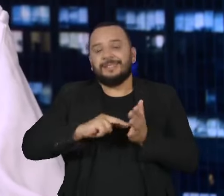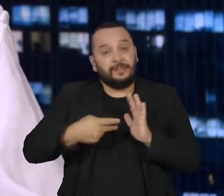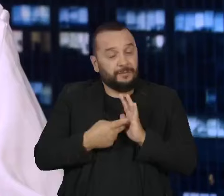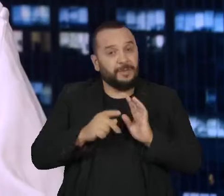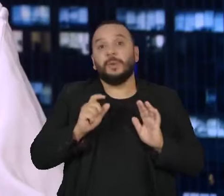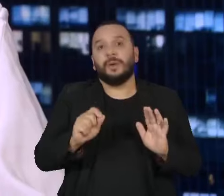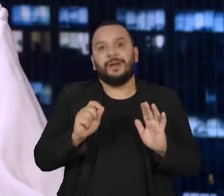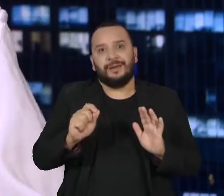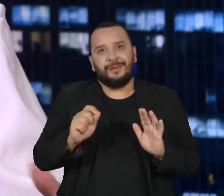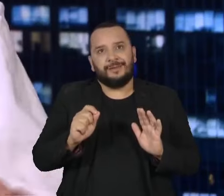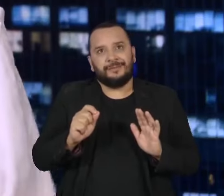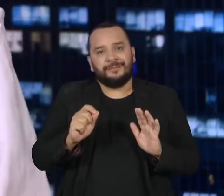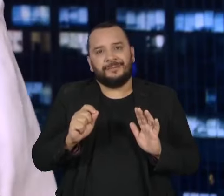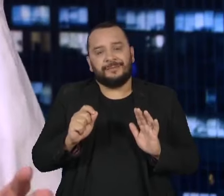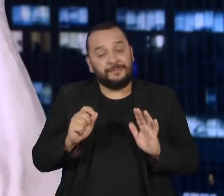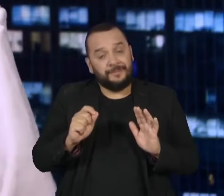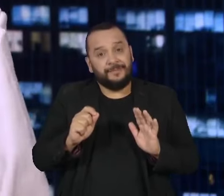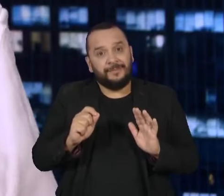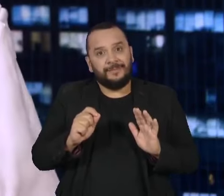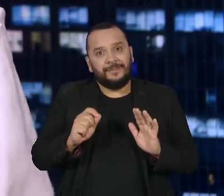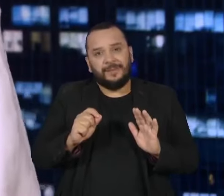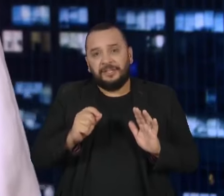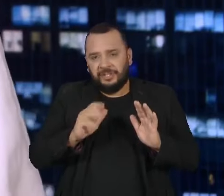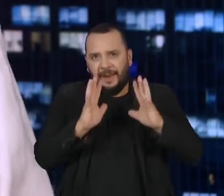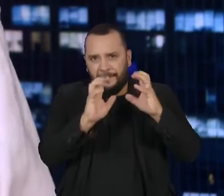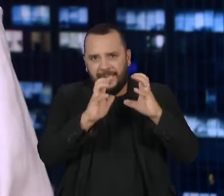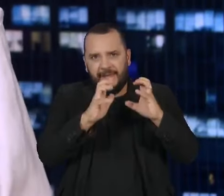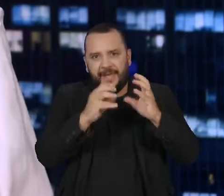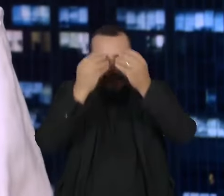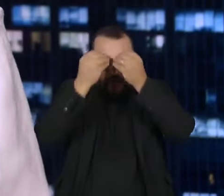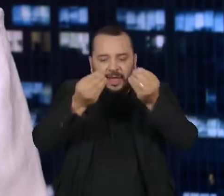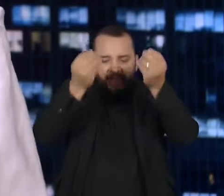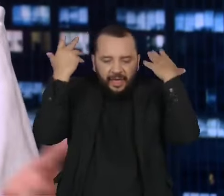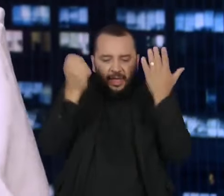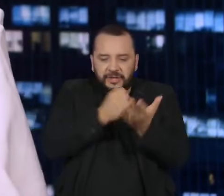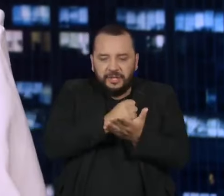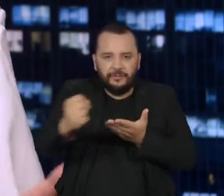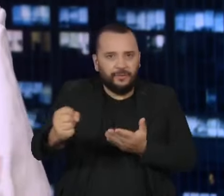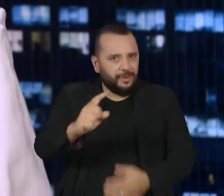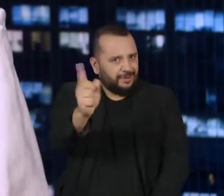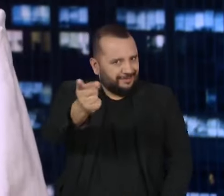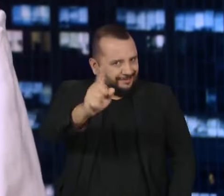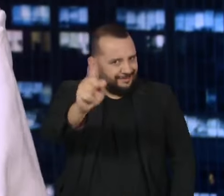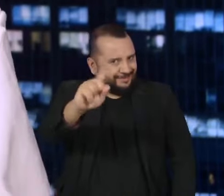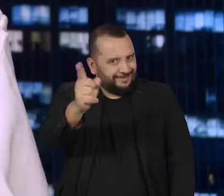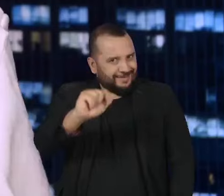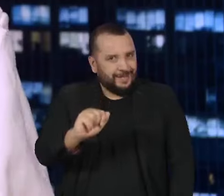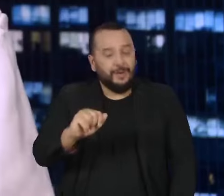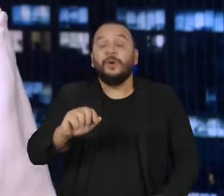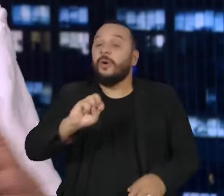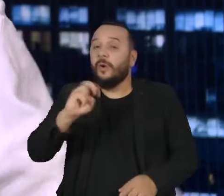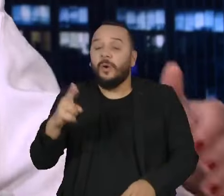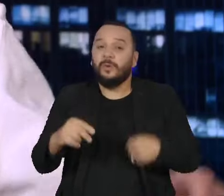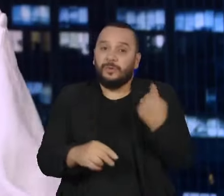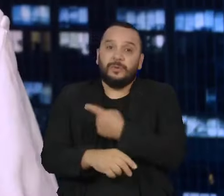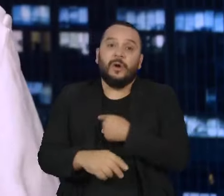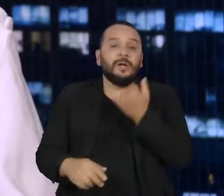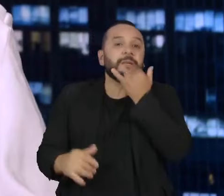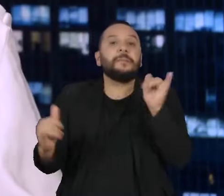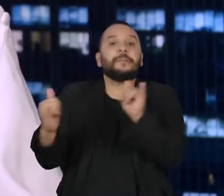que ficou para o passado ou que nós concedemos qualquer tipo de anistia ou qualquer tipo